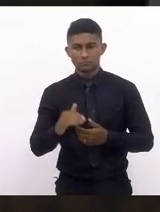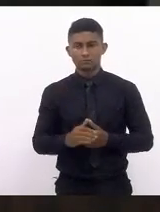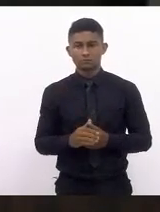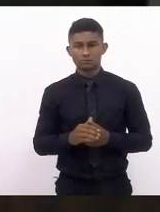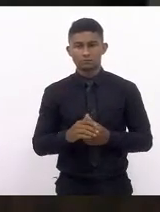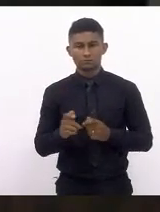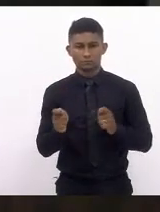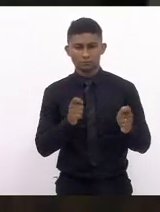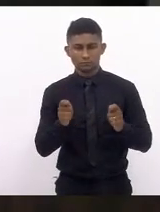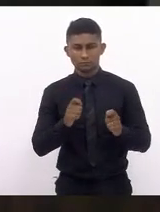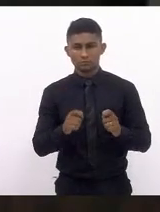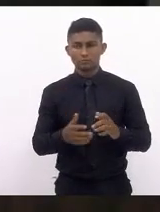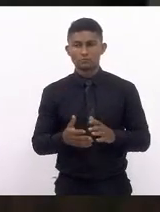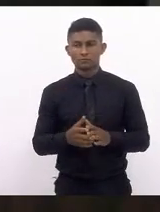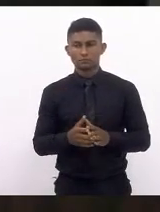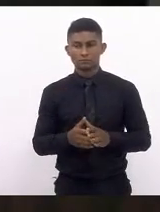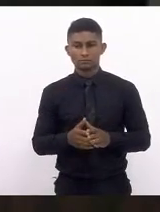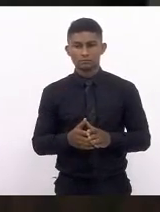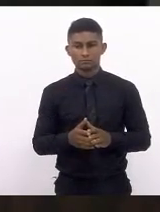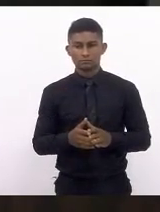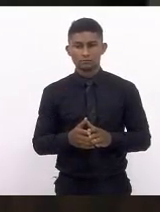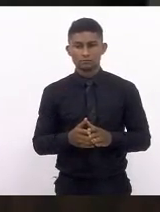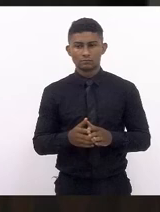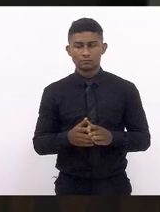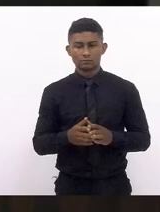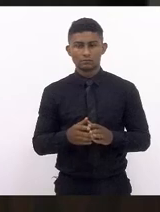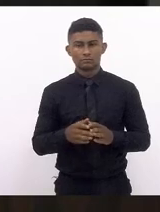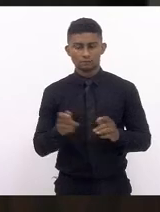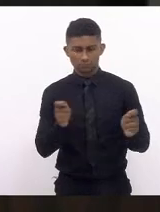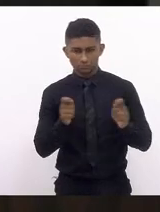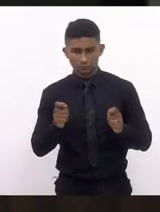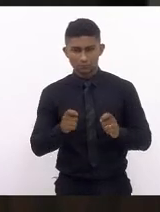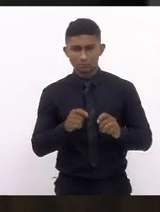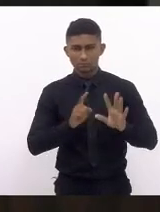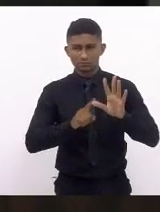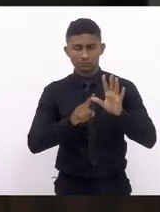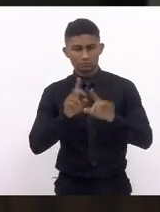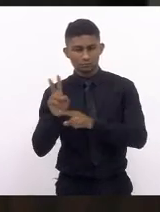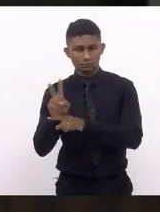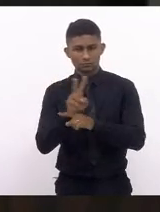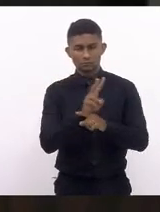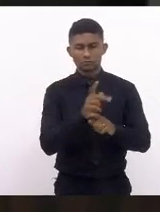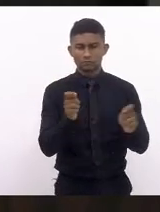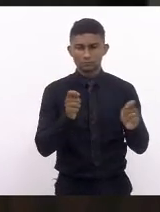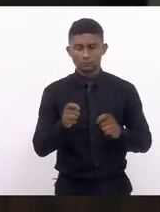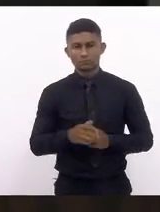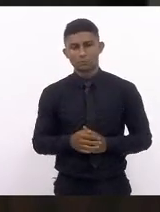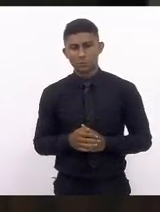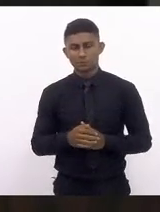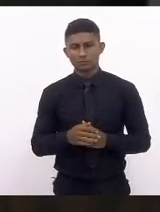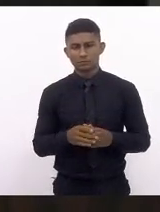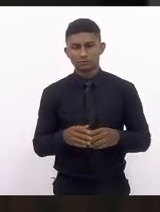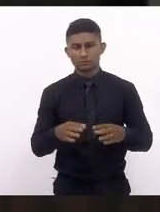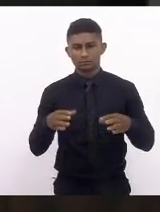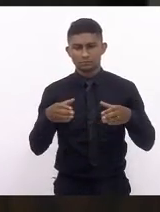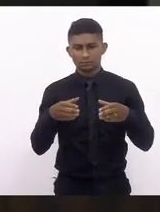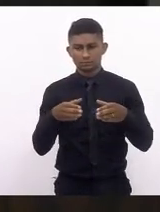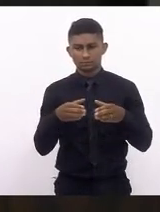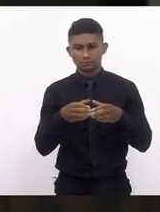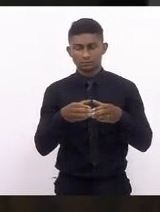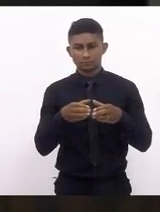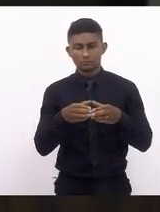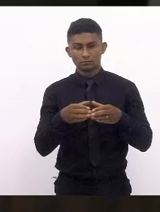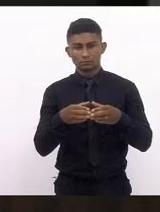Finanças e orçamento Finanças fiscalização financeira e controle para emitir parecer pela comissão